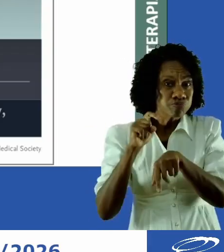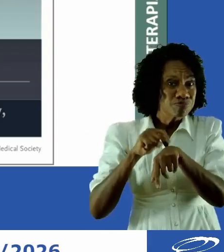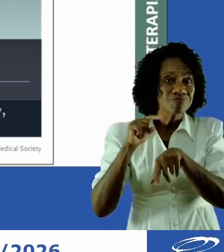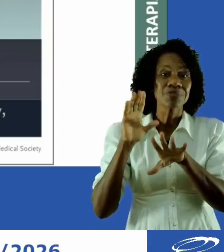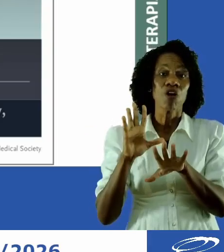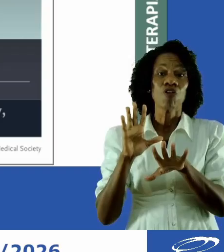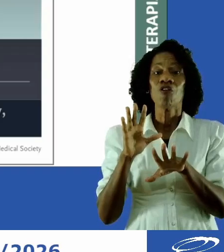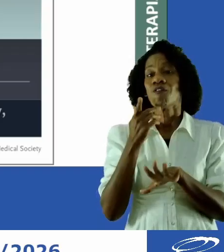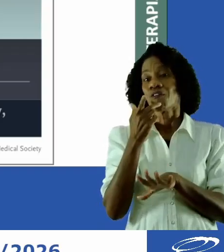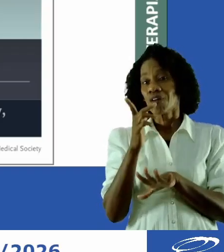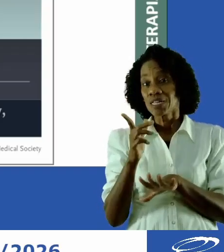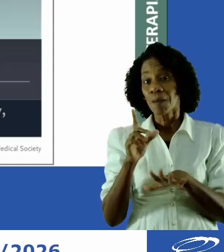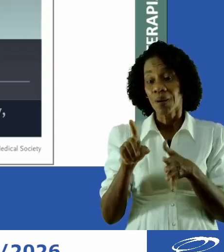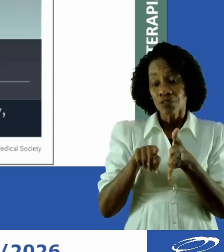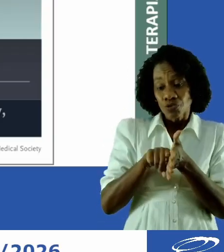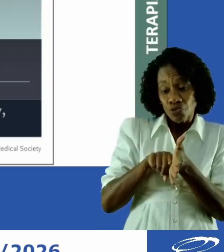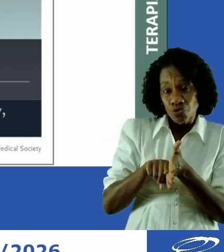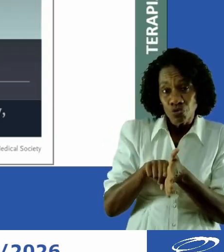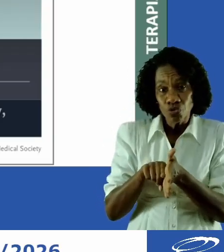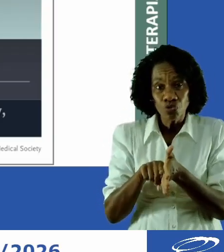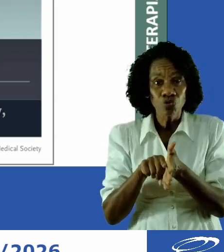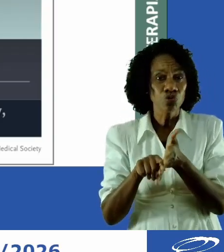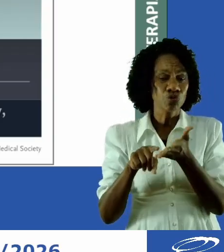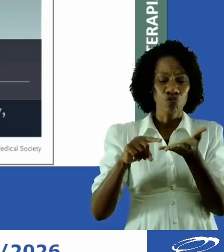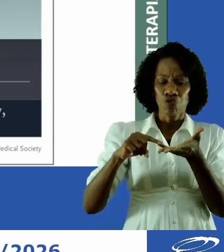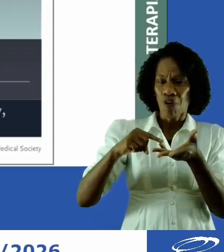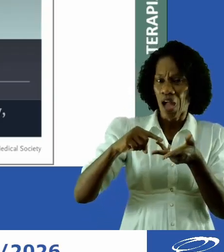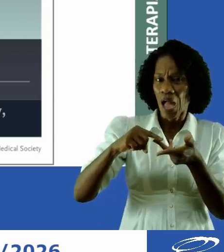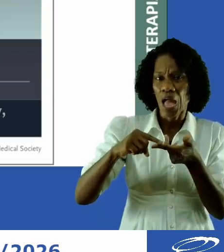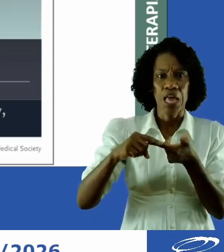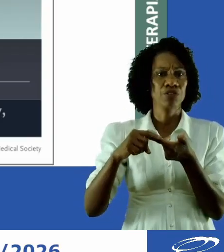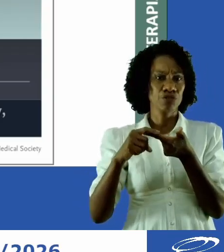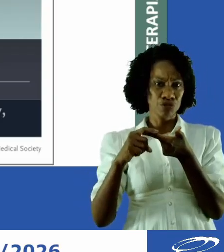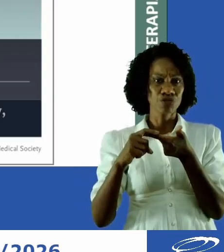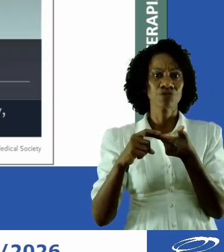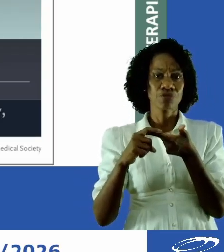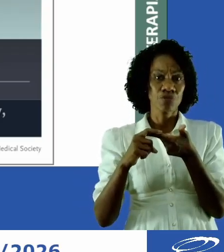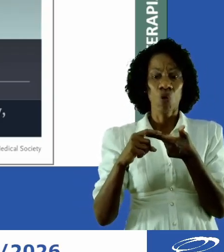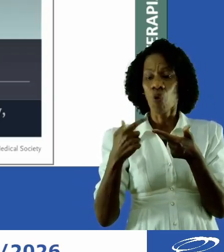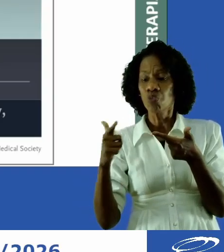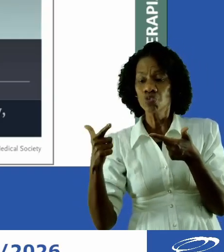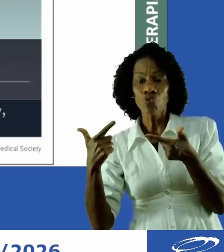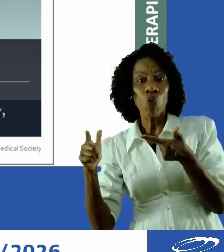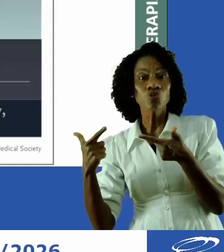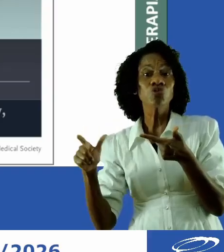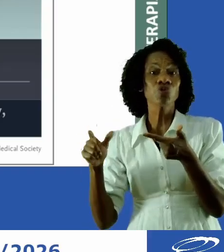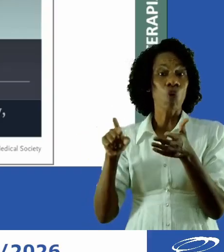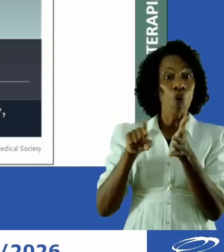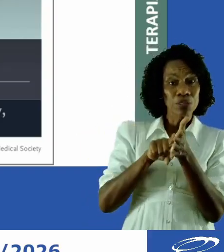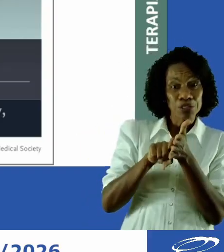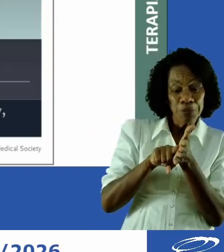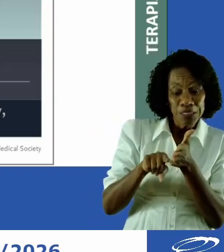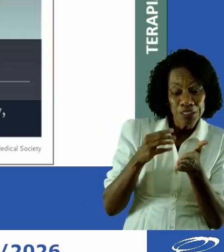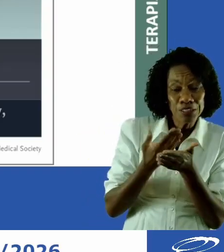ensaios clínicos prévios feitos pelo Jaime Lora Tamayo, que publicou na International Orthopedics, e outros estudos que contemplavam